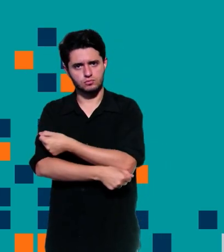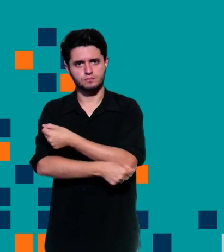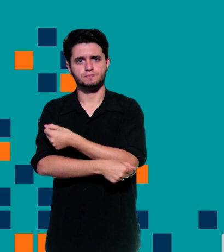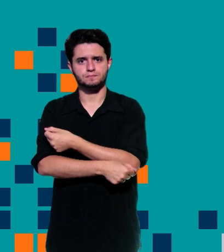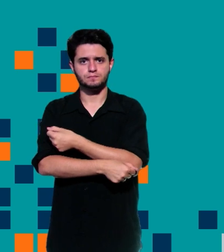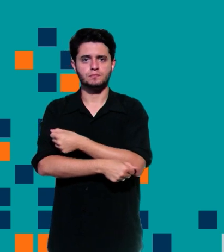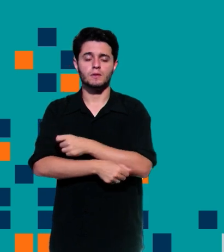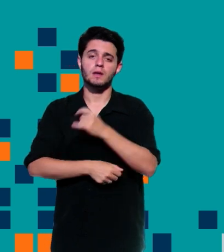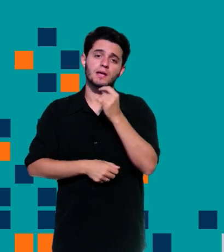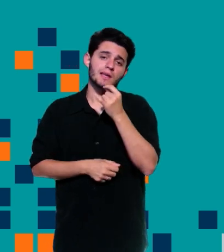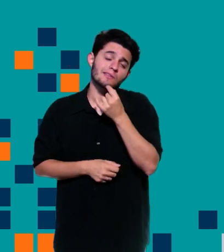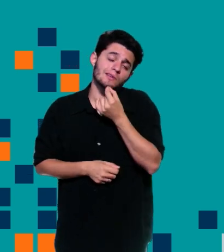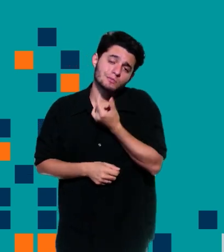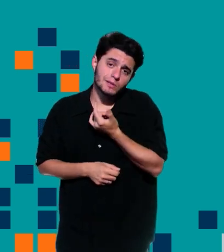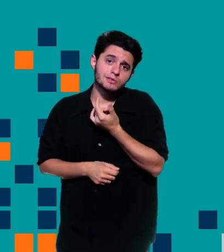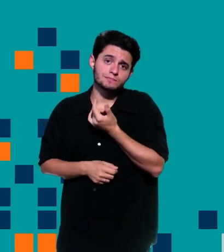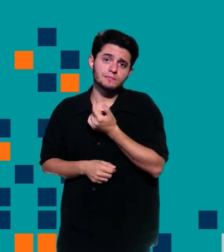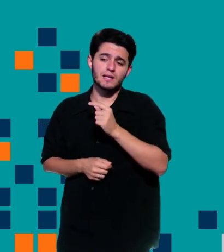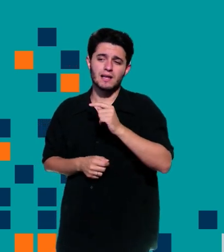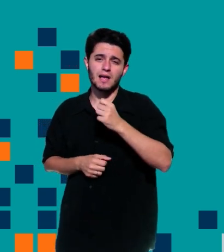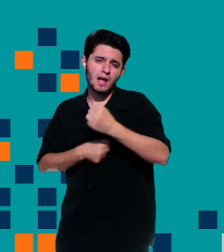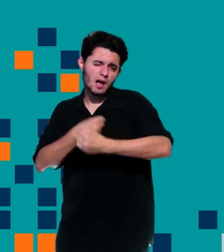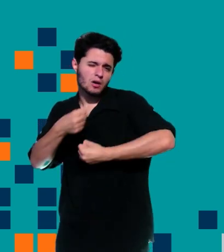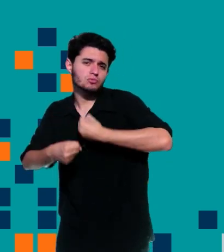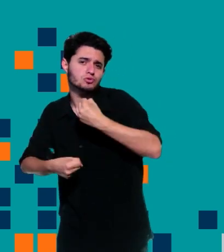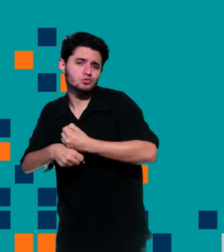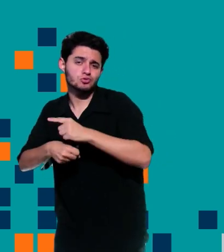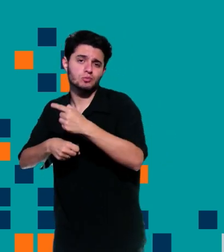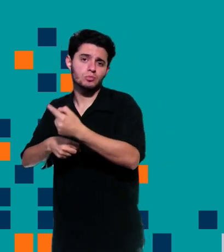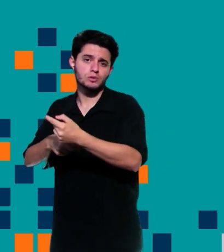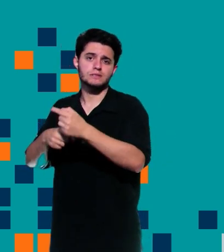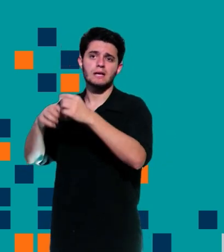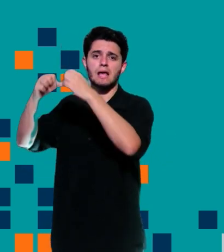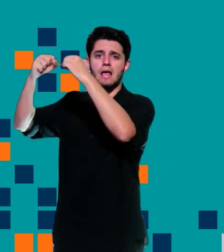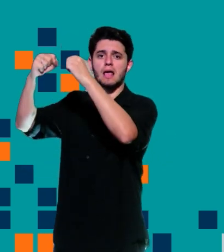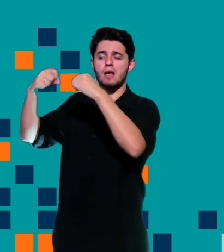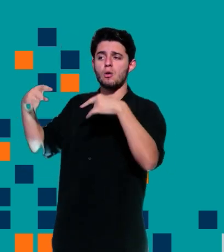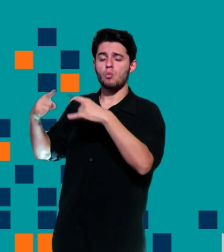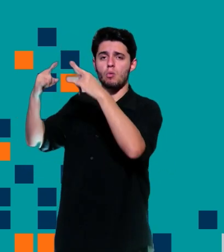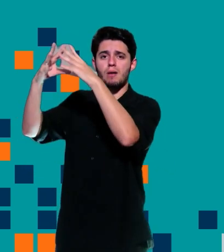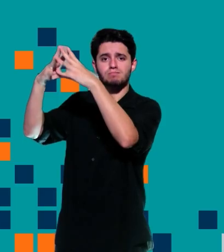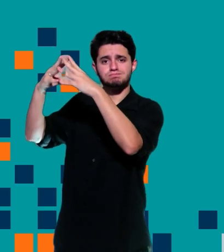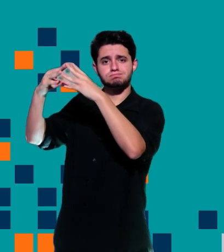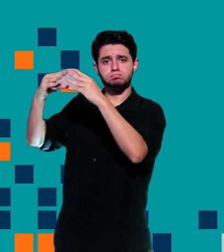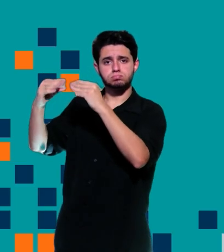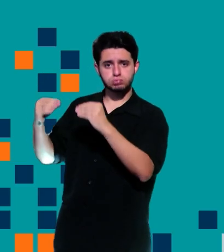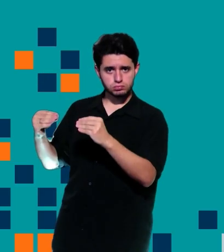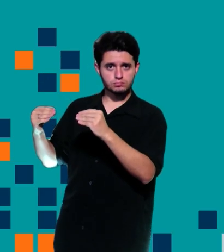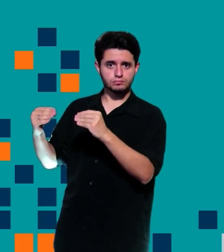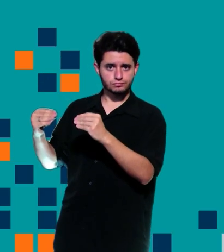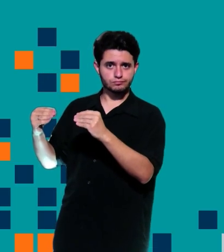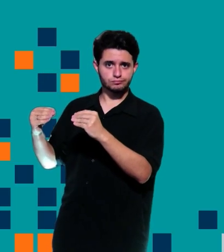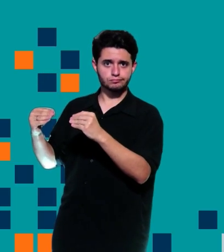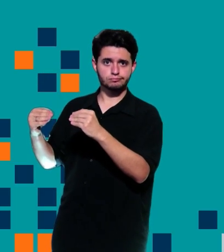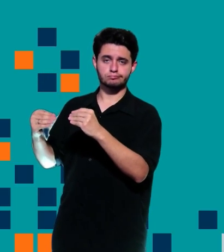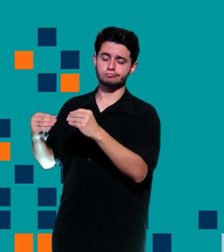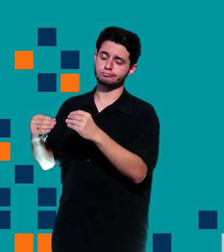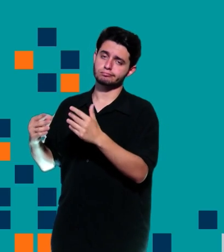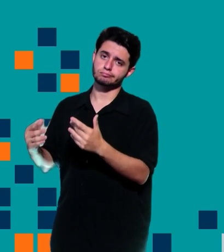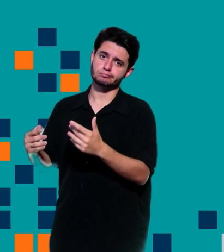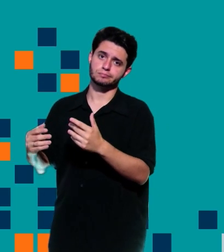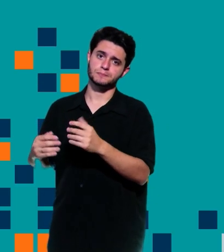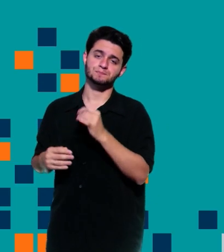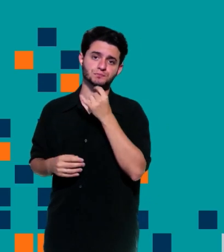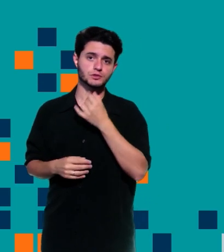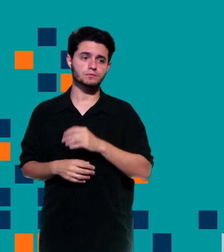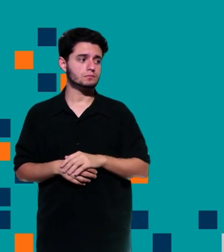foi desmontado alguns anos depois. Nosso país tem essas questões ainda de como manter, né, edifícios. A gente produz muito, mas a